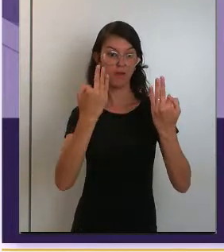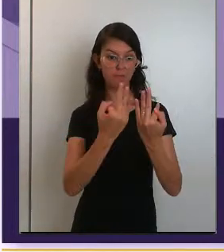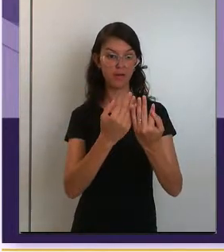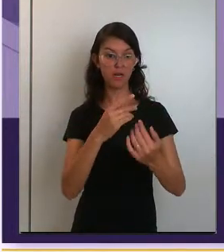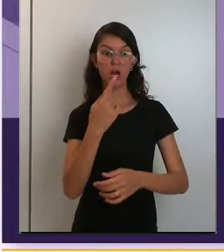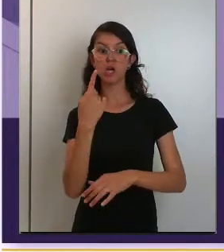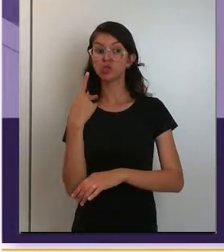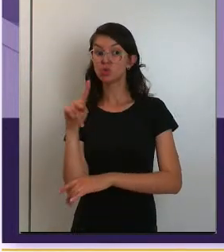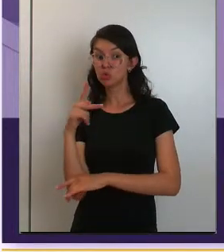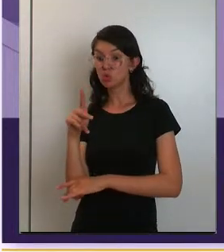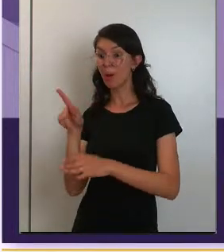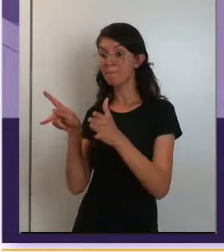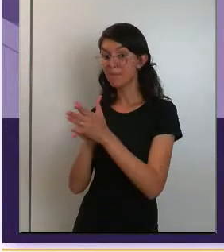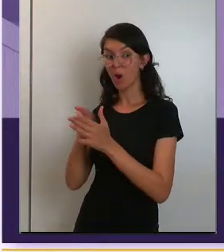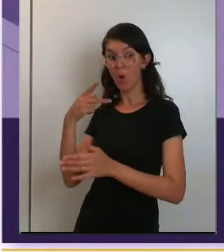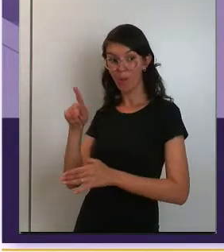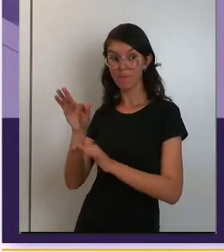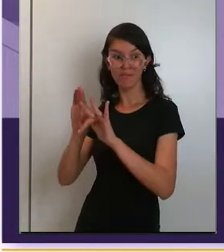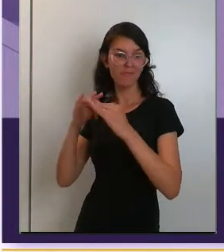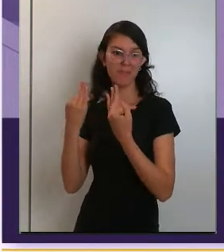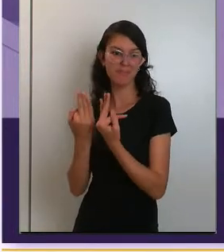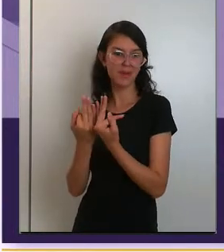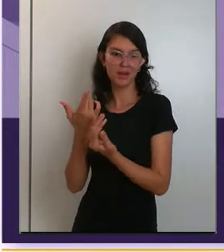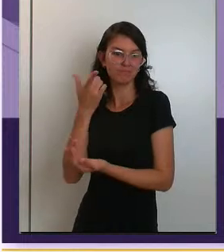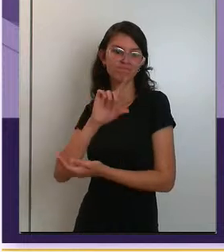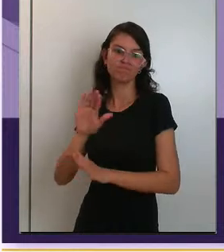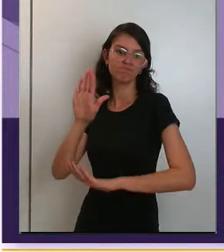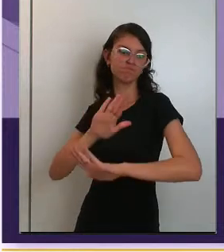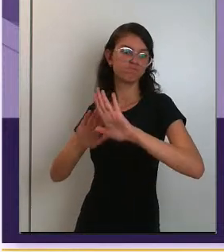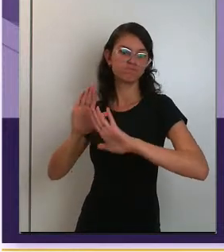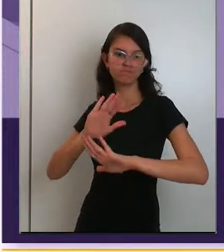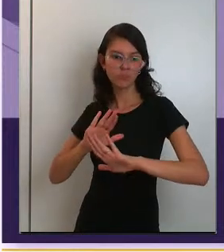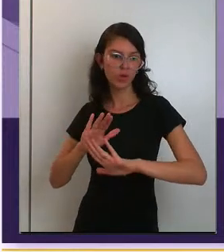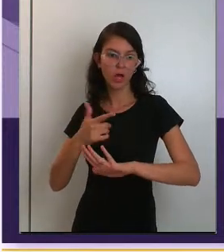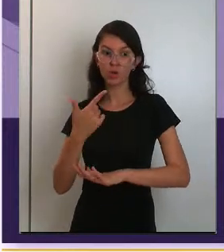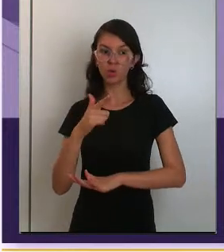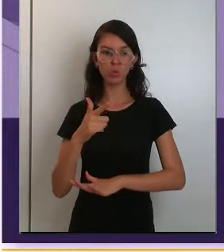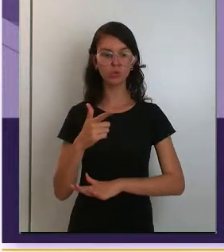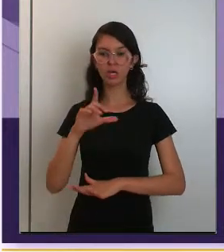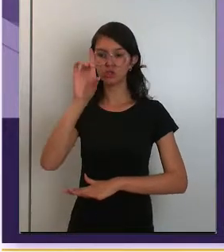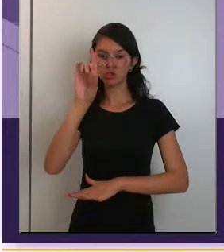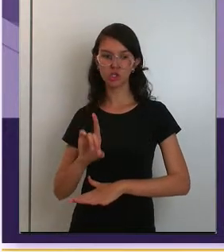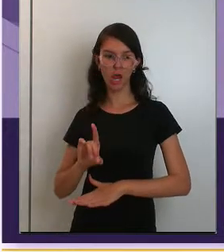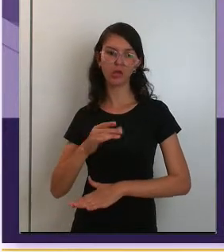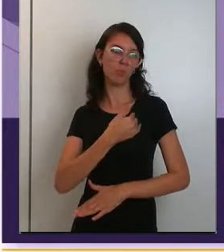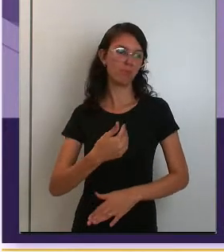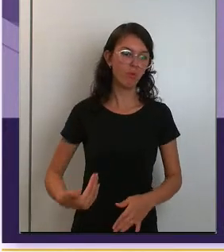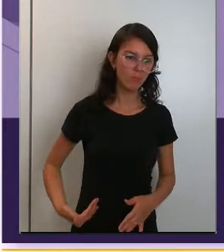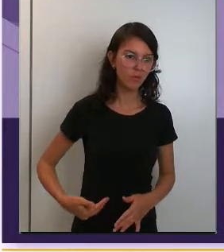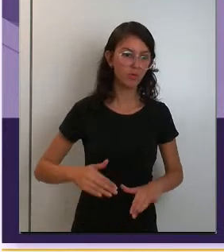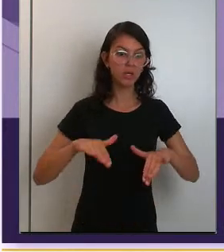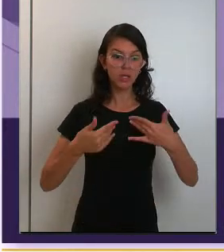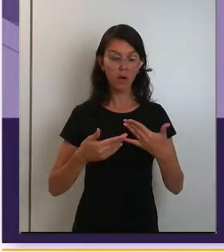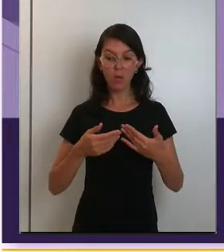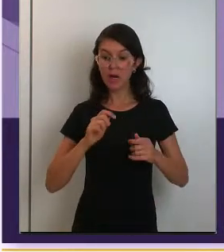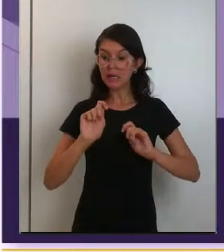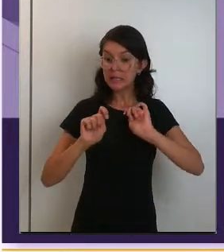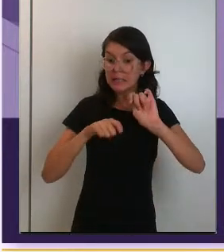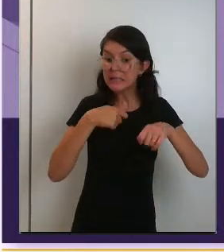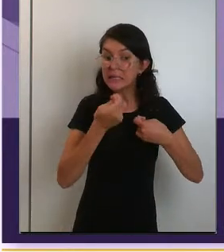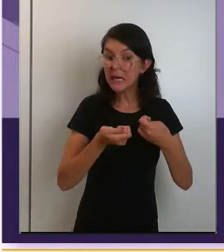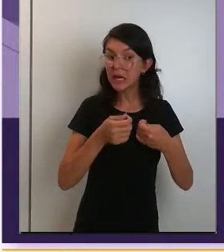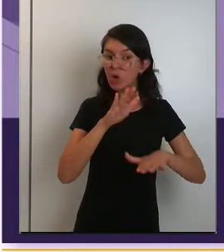que as suas próprias necessidades são negligenciadas pelo poder público. Então, é aquela grande questão, né? Quem cuida dos filhos das